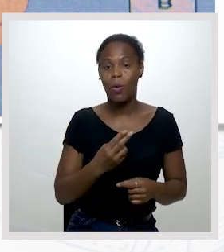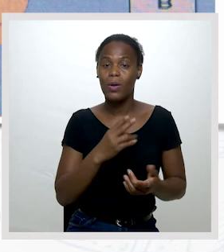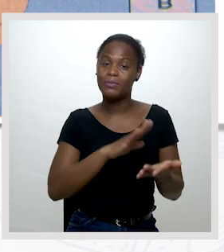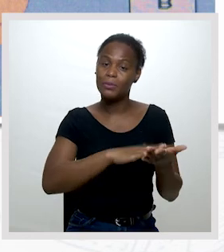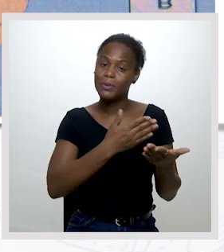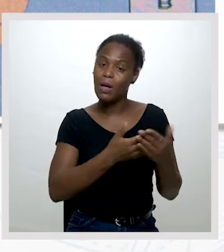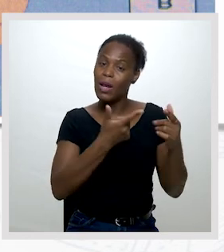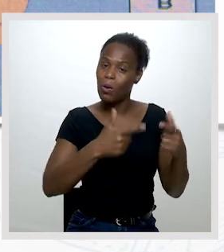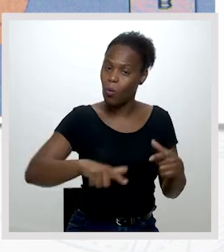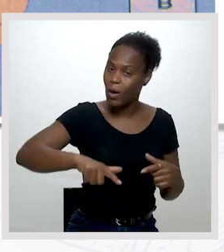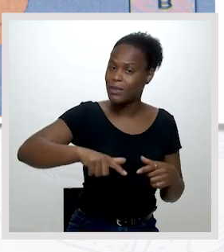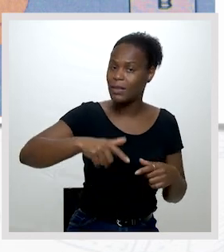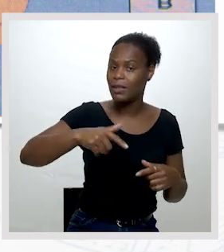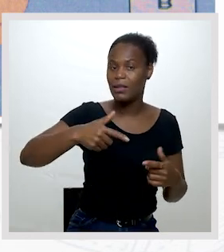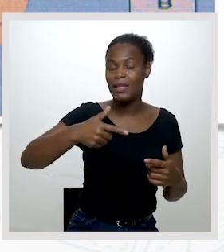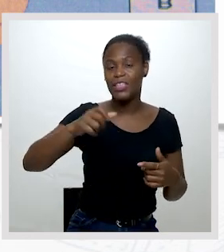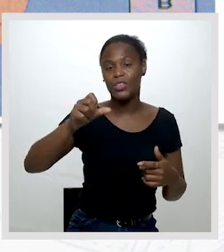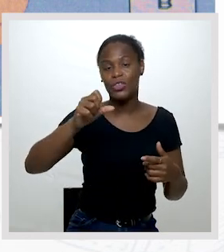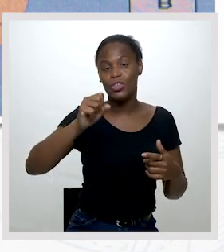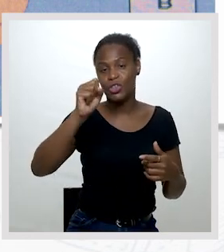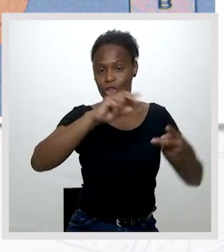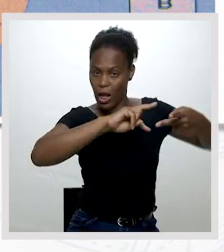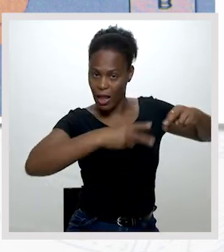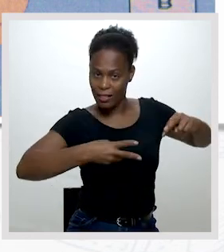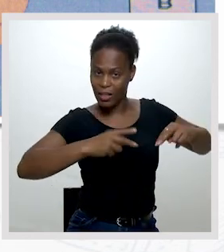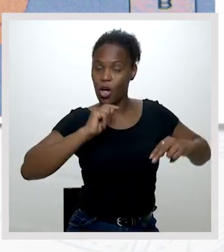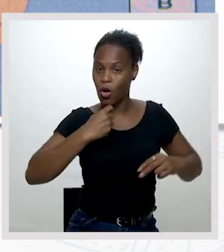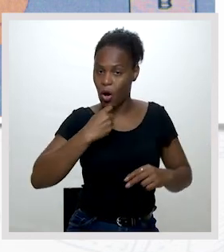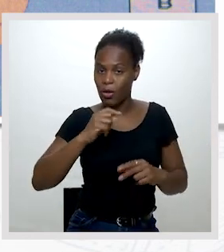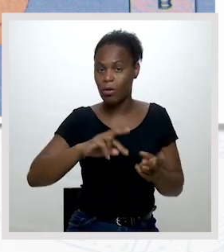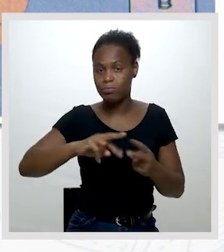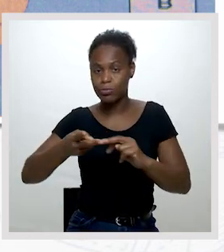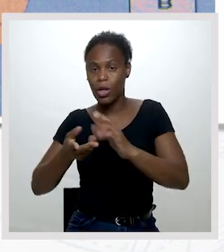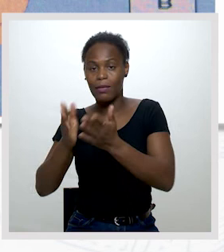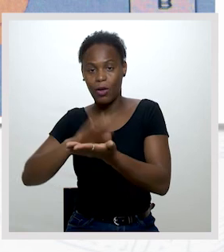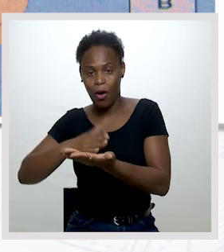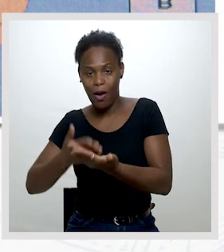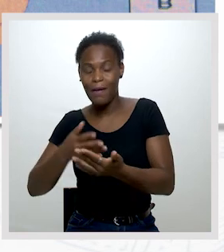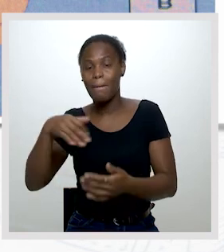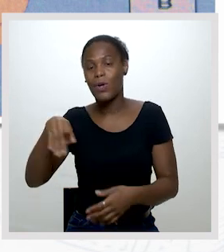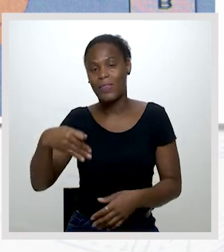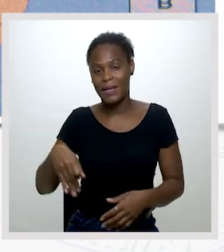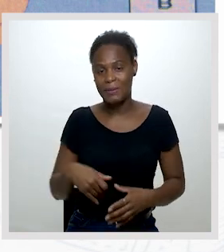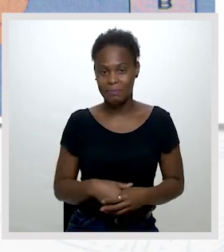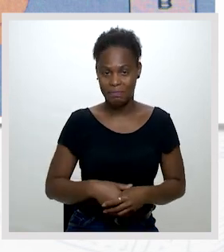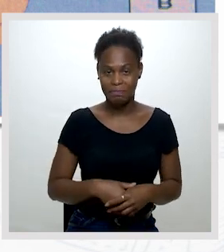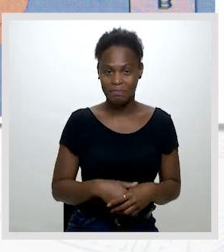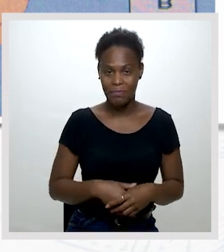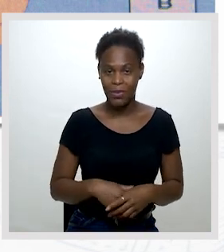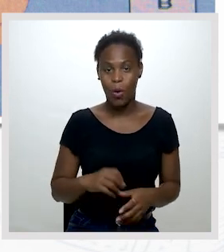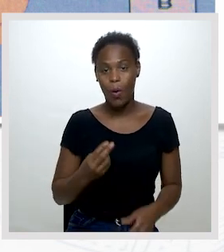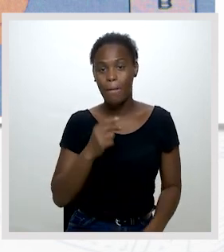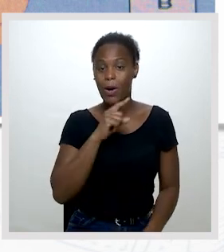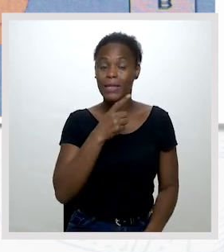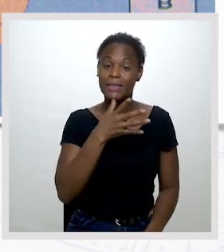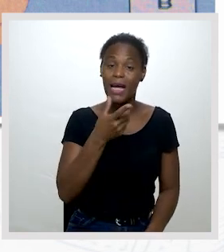proteína, ou seja, a tradução de uma linguagem genética em código para traduzida em proteínas.